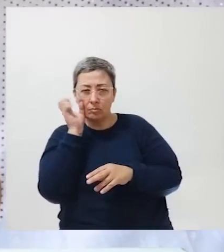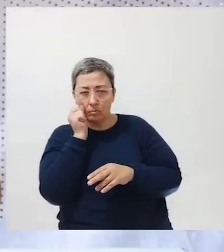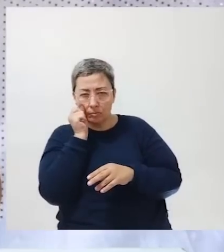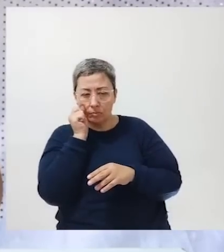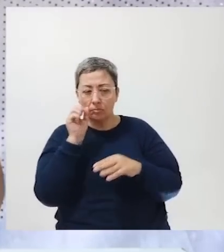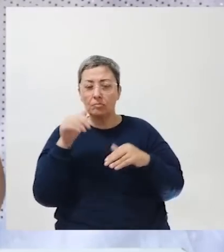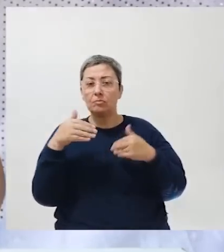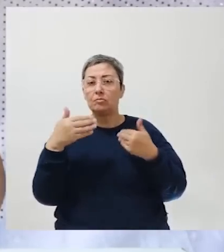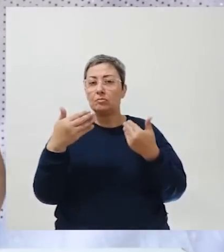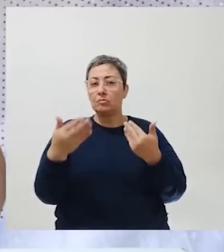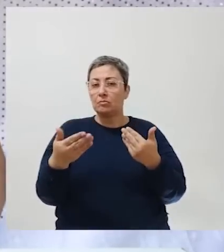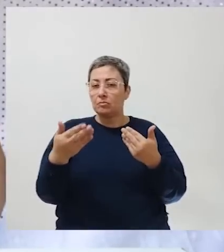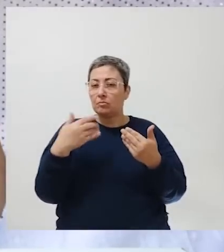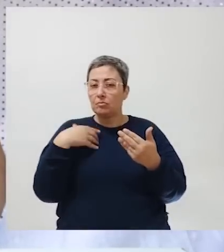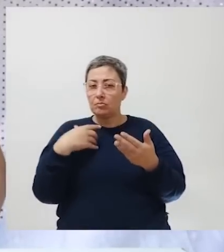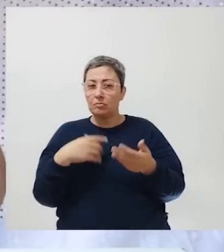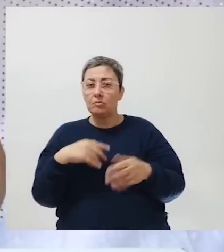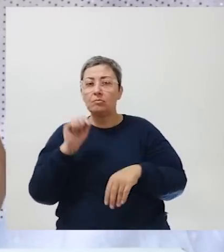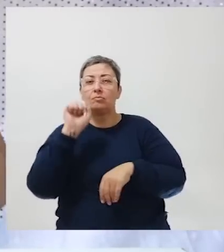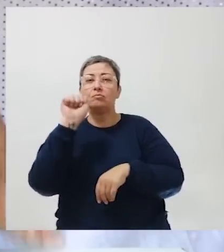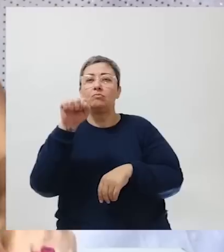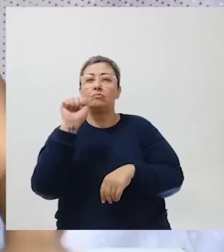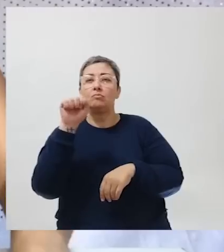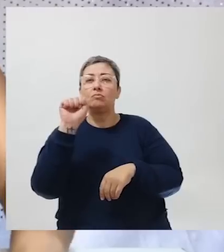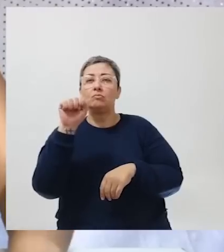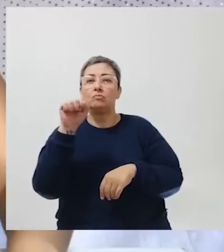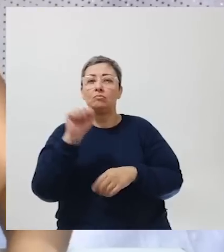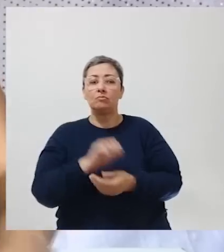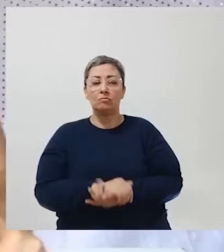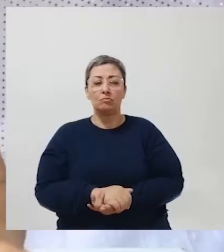Então, ele chegou e bateu na porta.